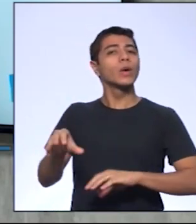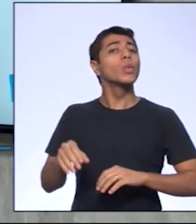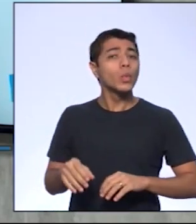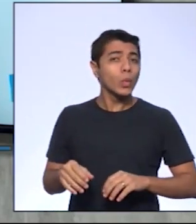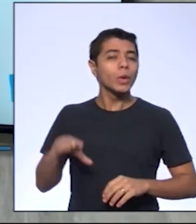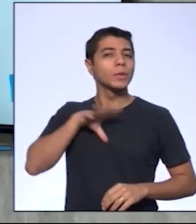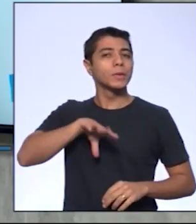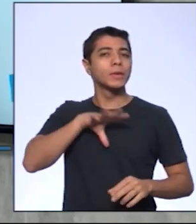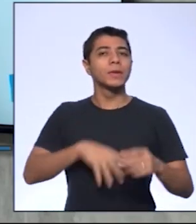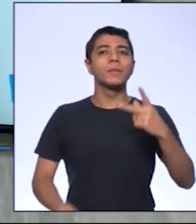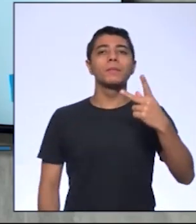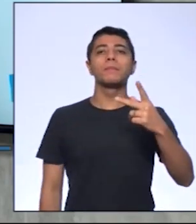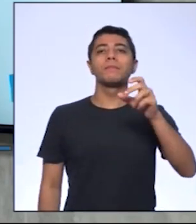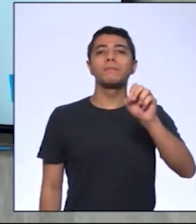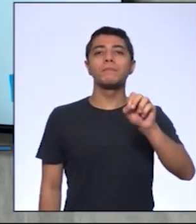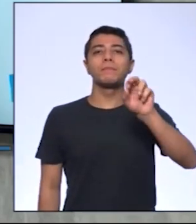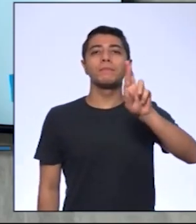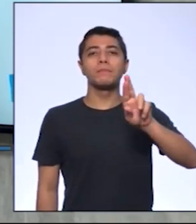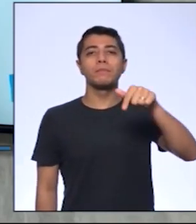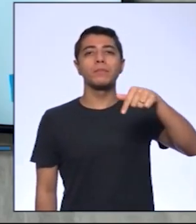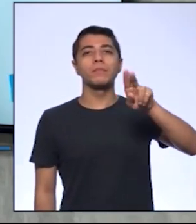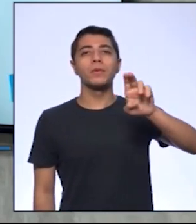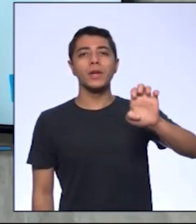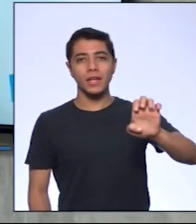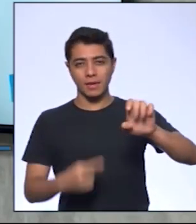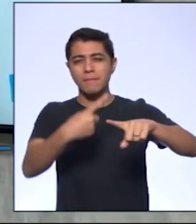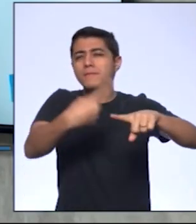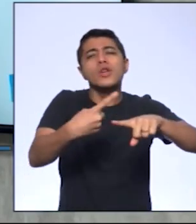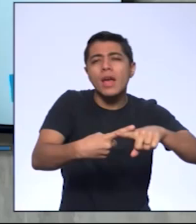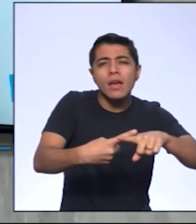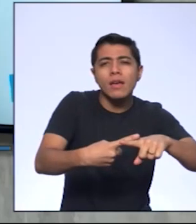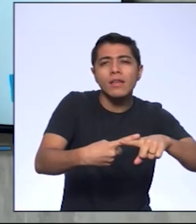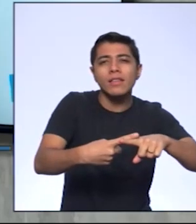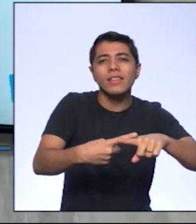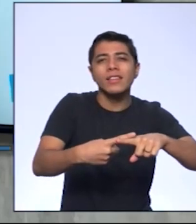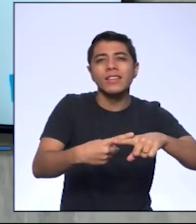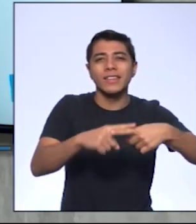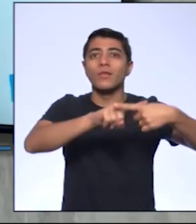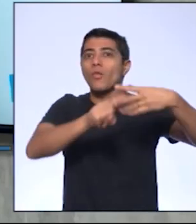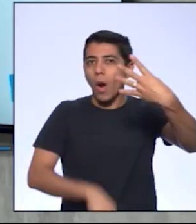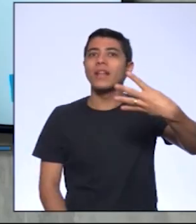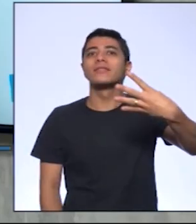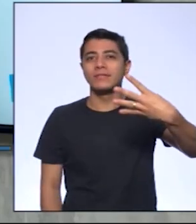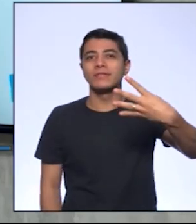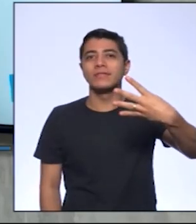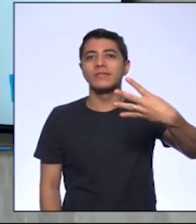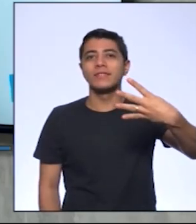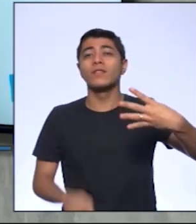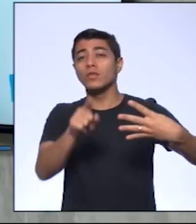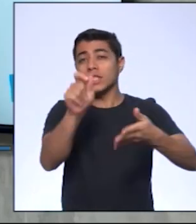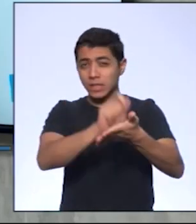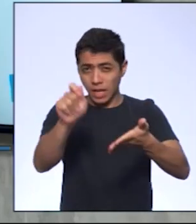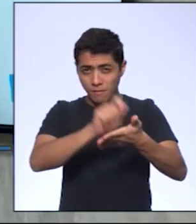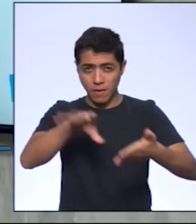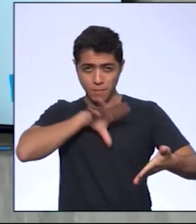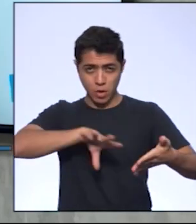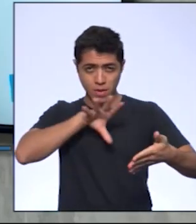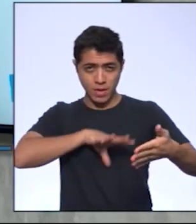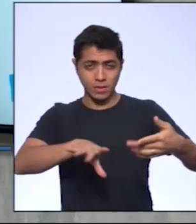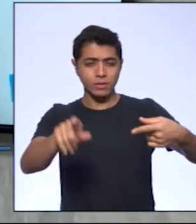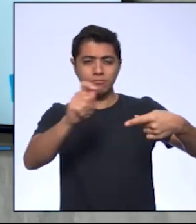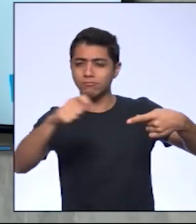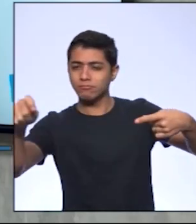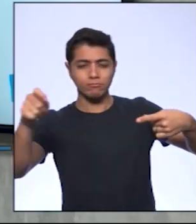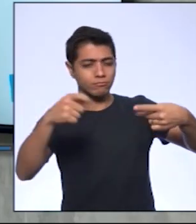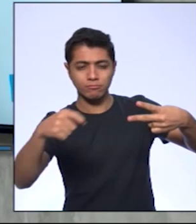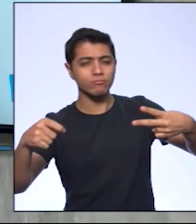é verdade? Porque junto, separado, com acento? São 4. Agora, se eu perguntasse a você, quando você escreve o porquê, você faz isso com a propriedade e